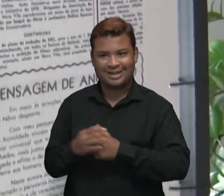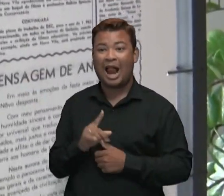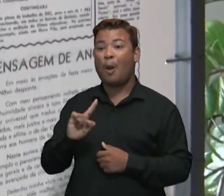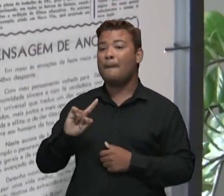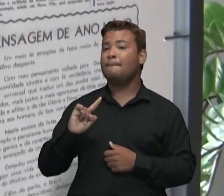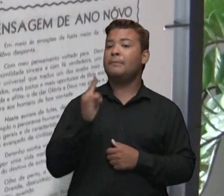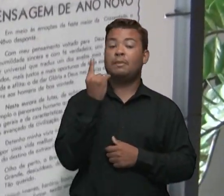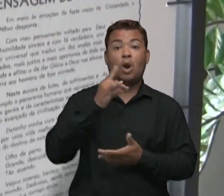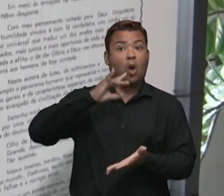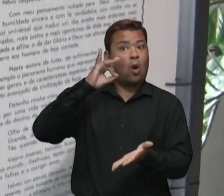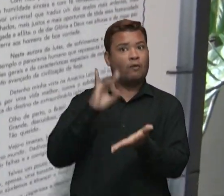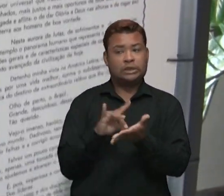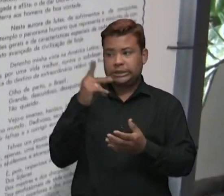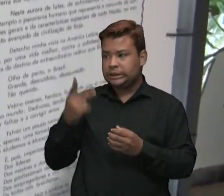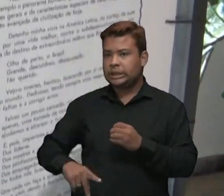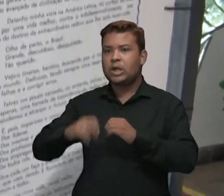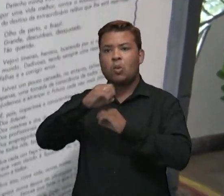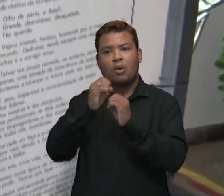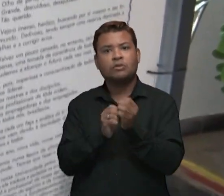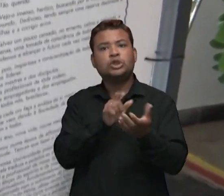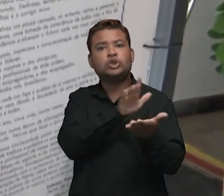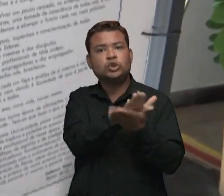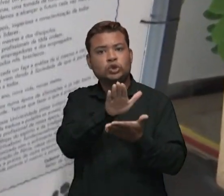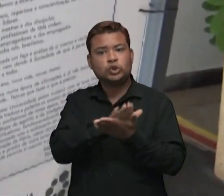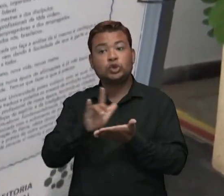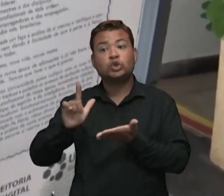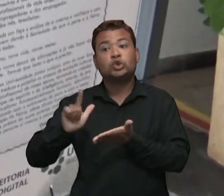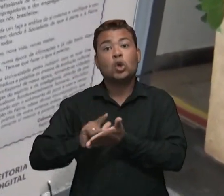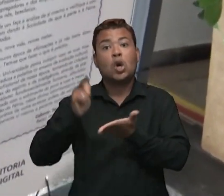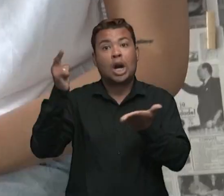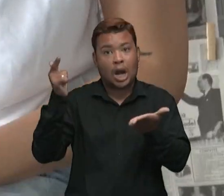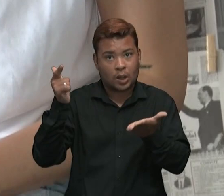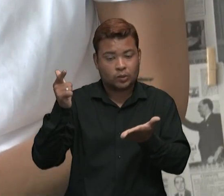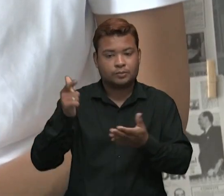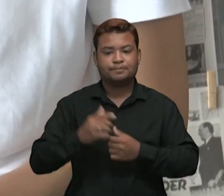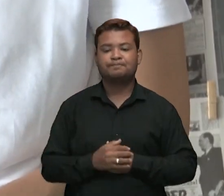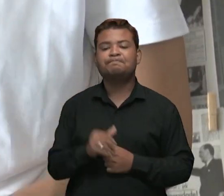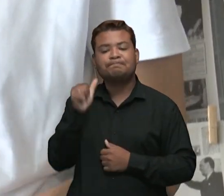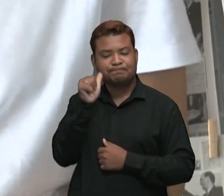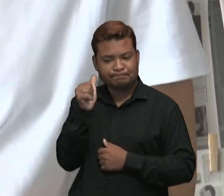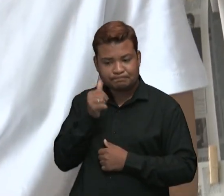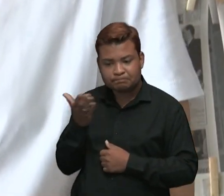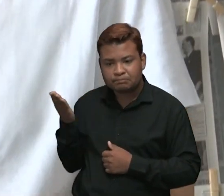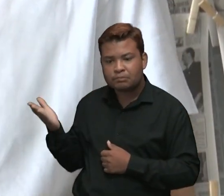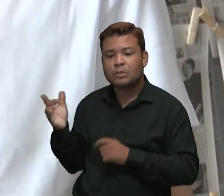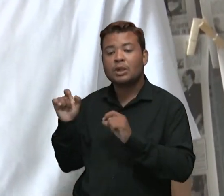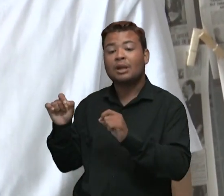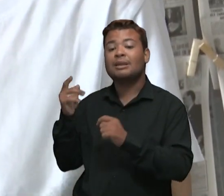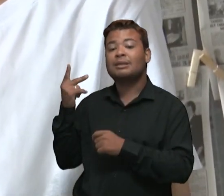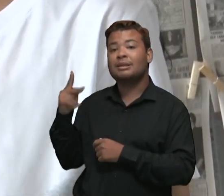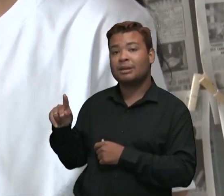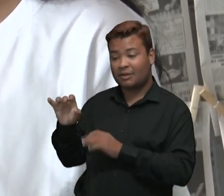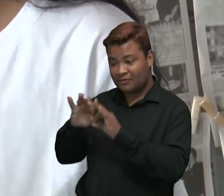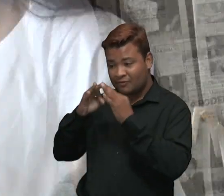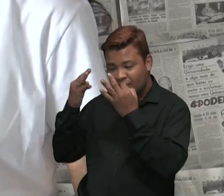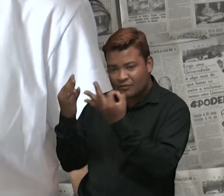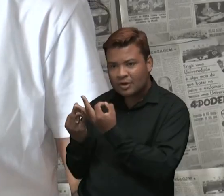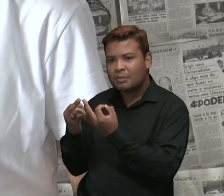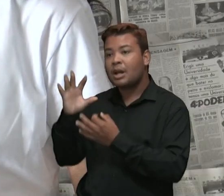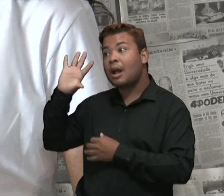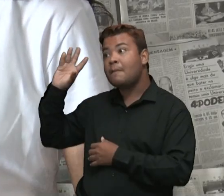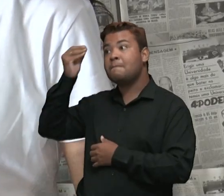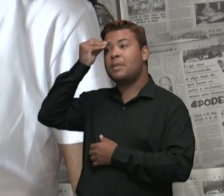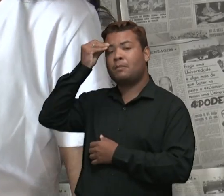imprensa oficial da Universidade Federal de Goiás. Luísa transformou a memória da família e